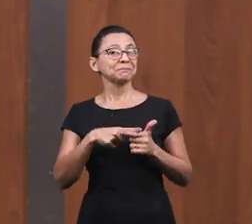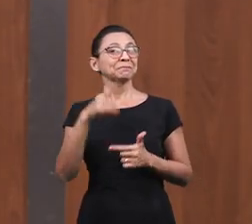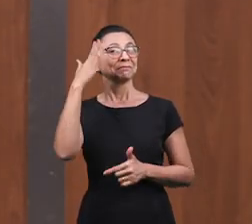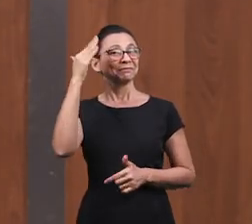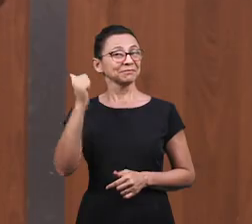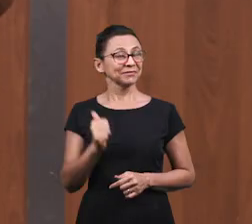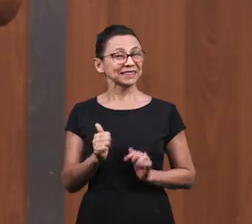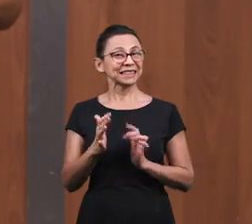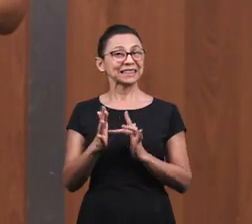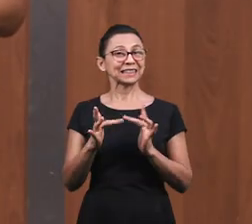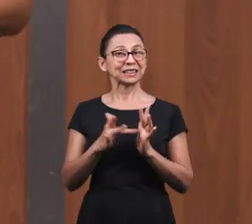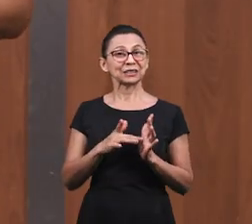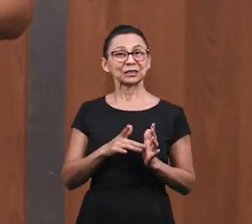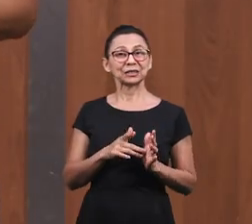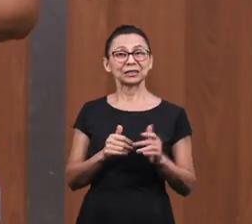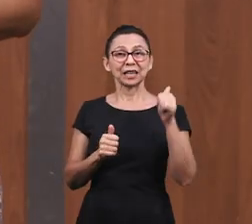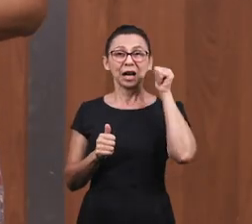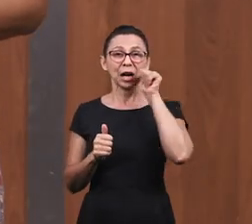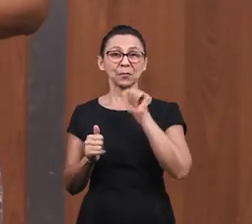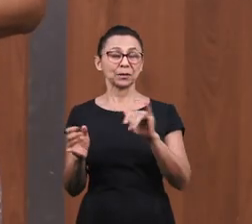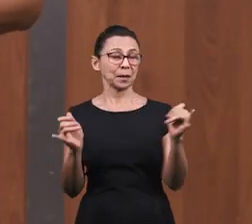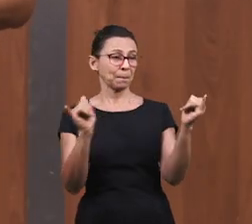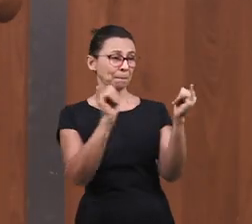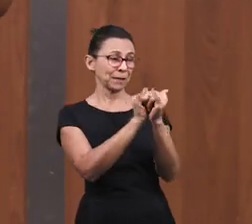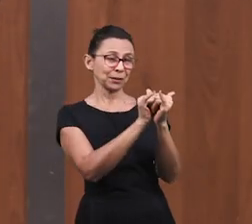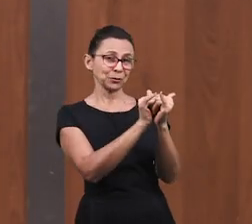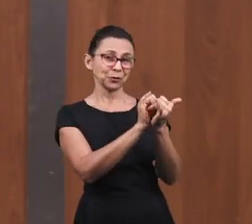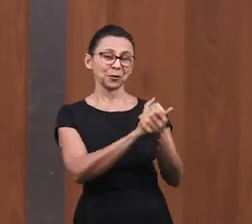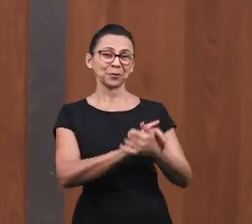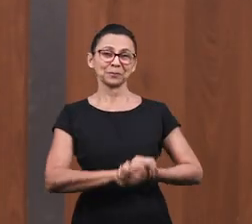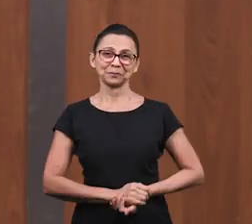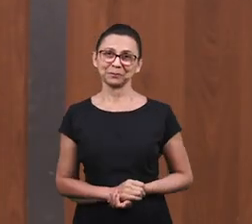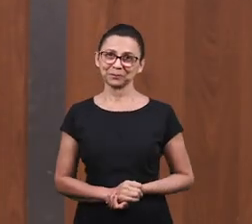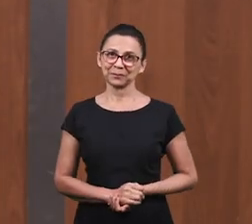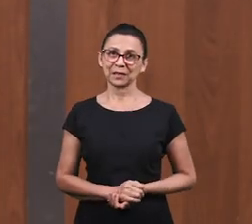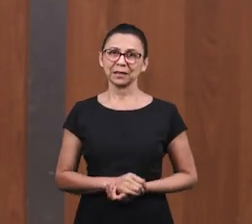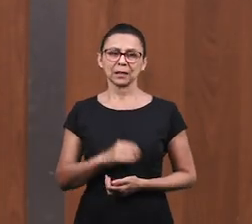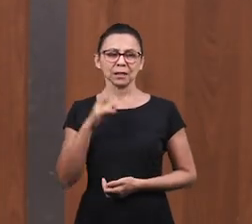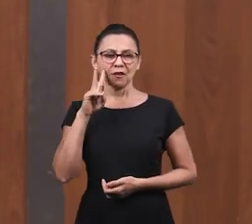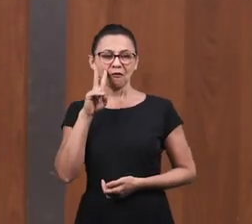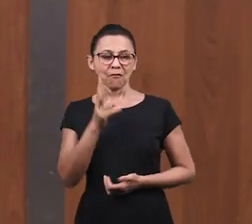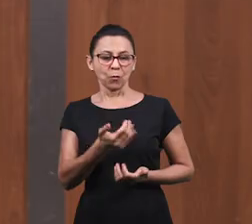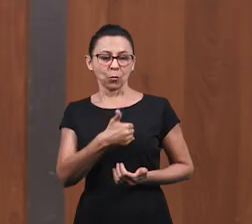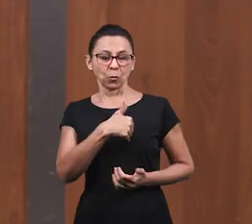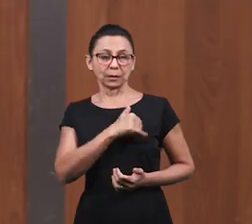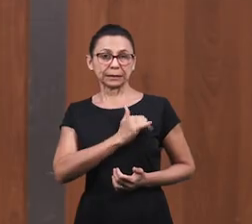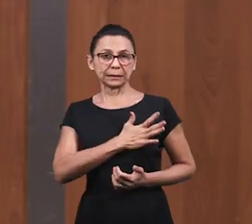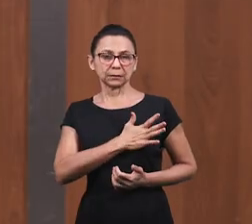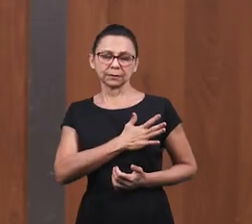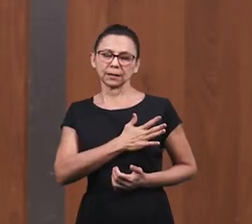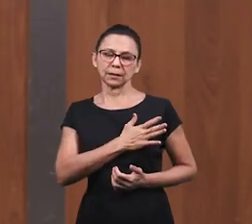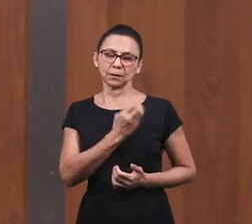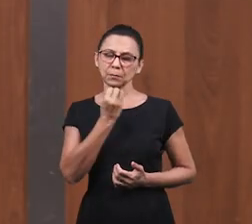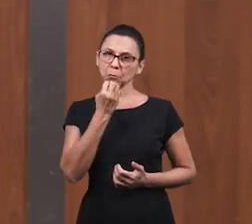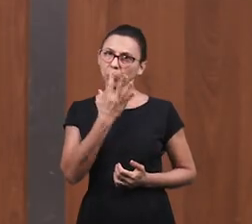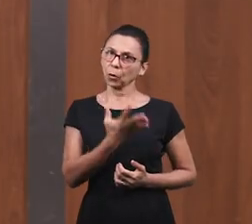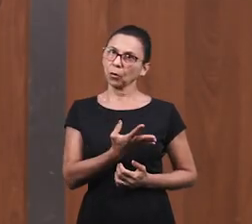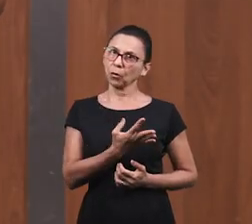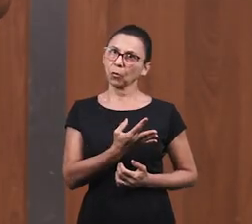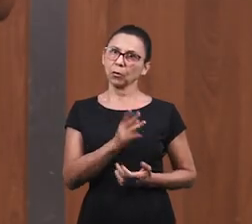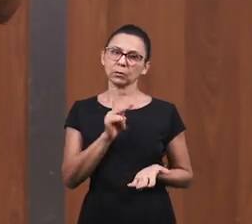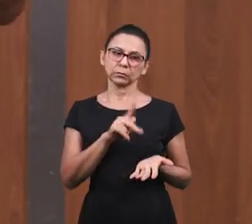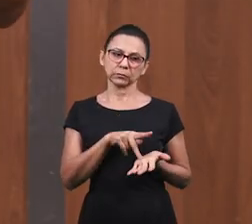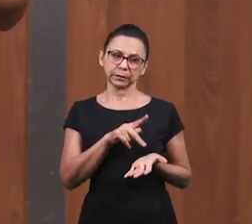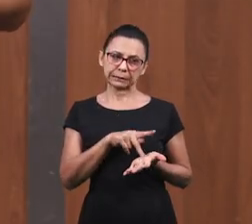Jesus perdoou os pecados daquela mulher e deu salvação a ela? Porque Jesus viu sinceridade no coração